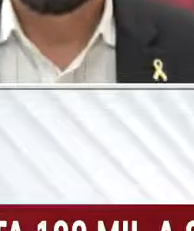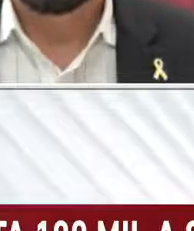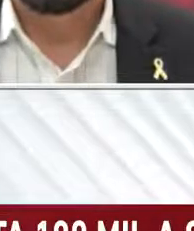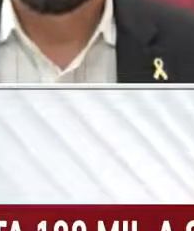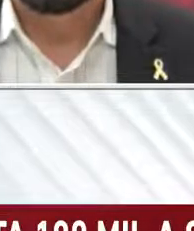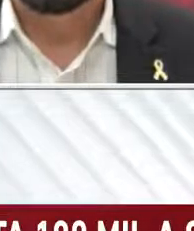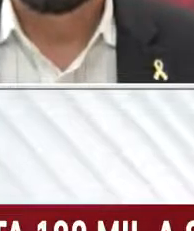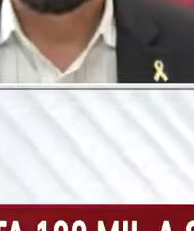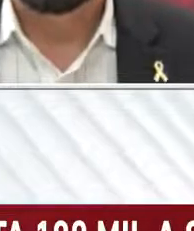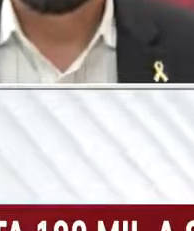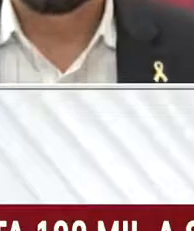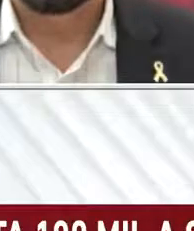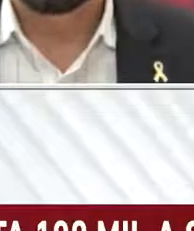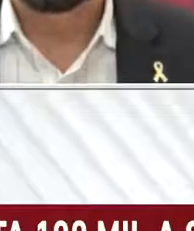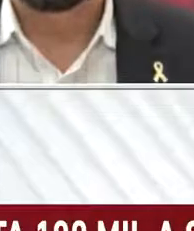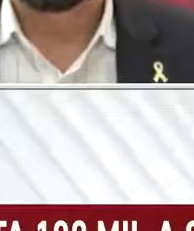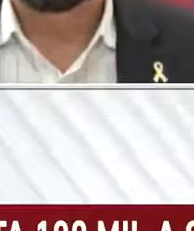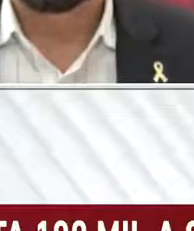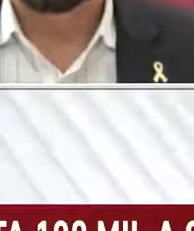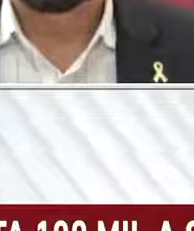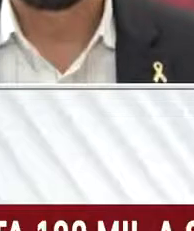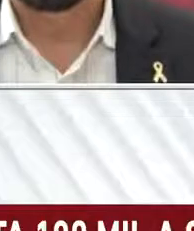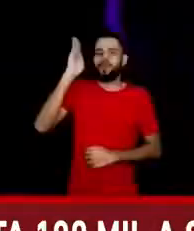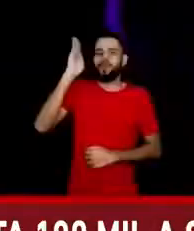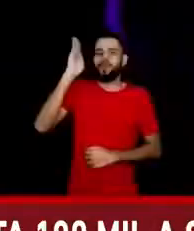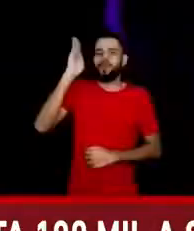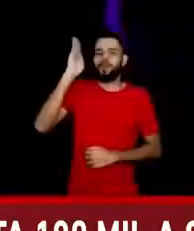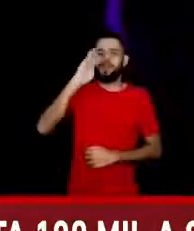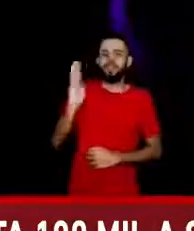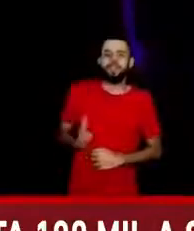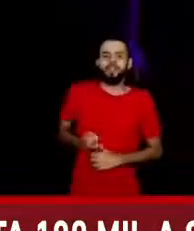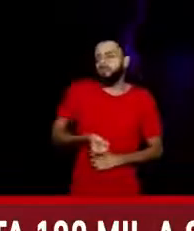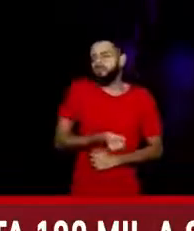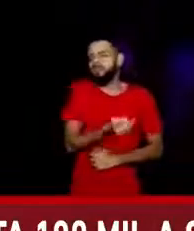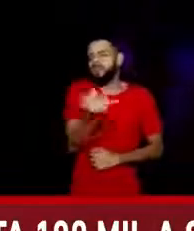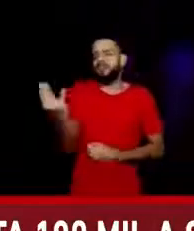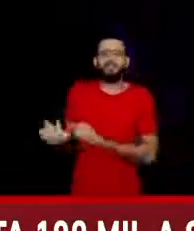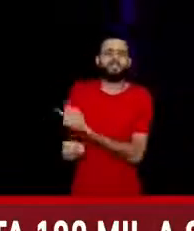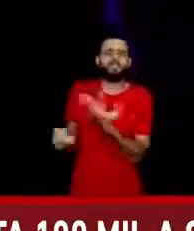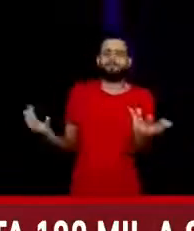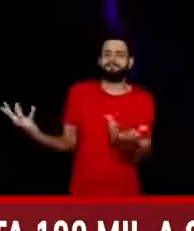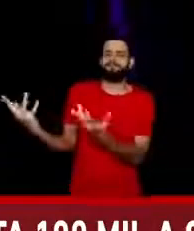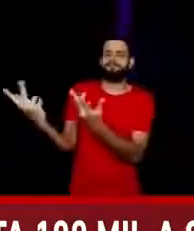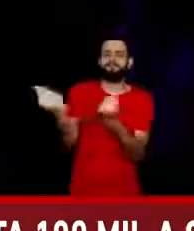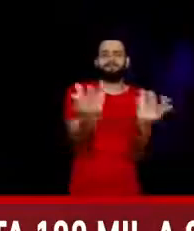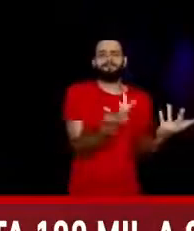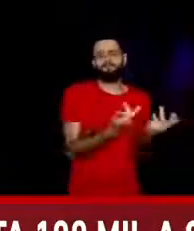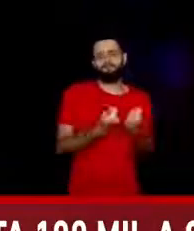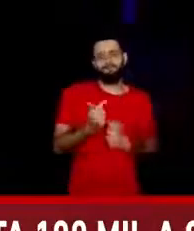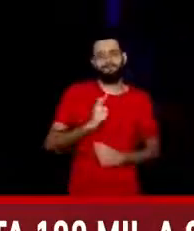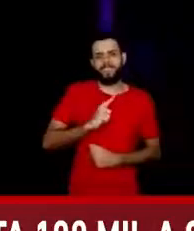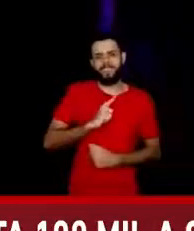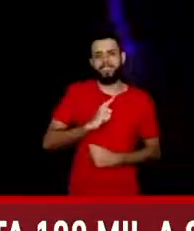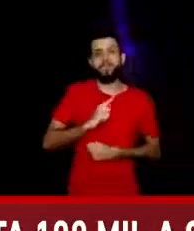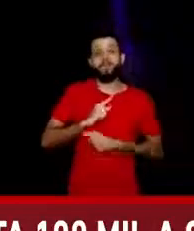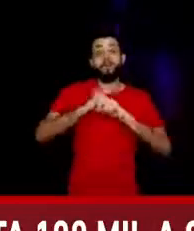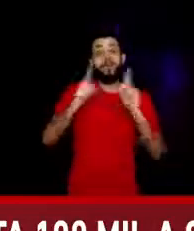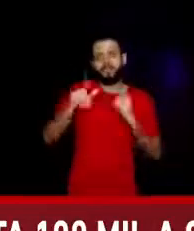esse evento. Vamos ouvir o que ela diz sobre isso. Mas eu quero dizer que a agricultura tem